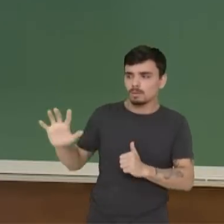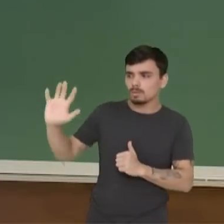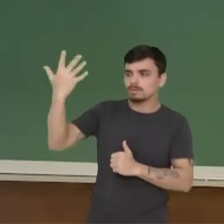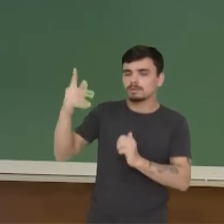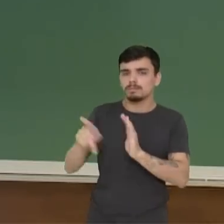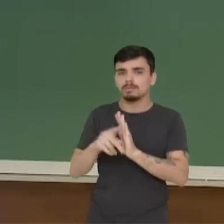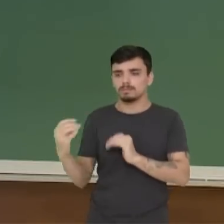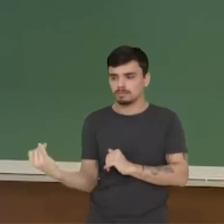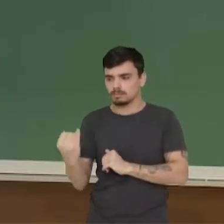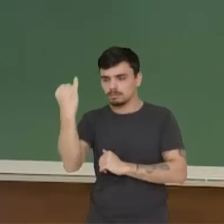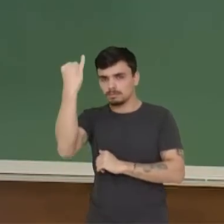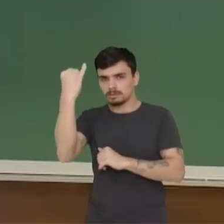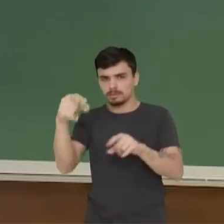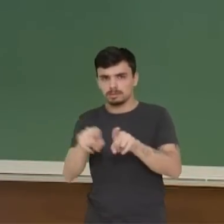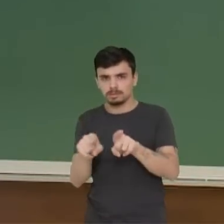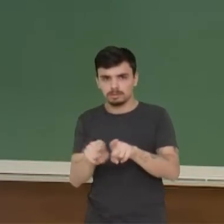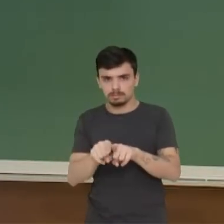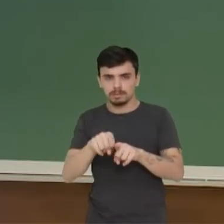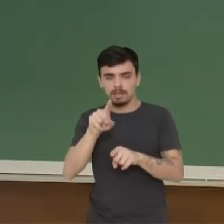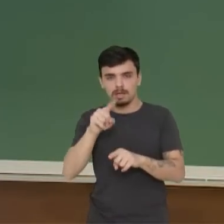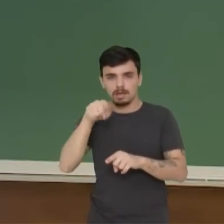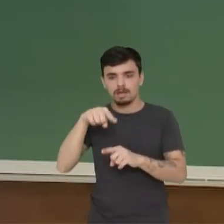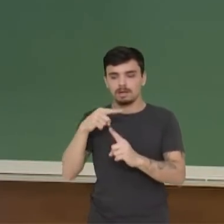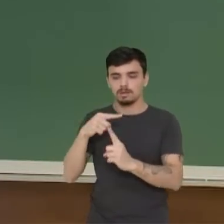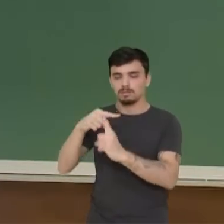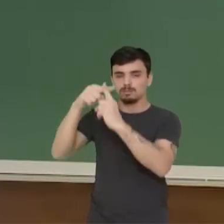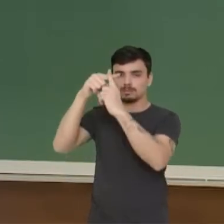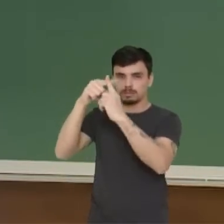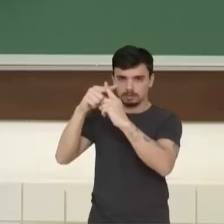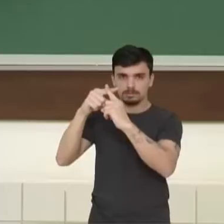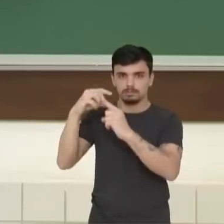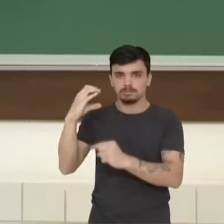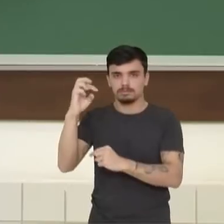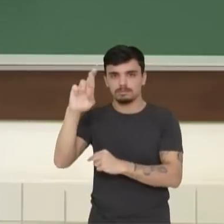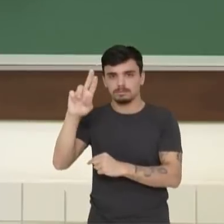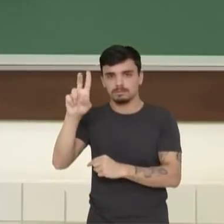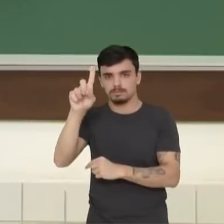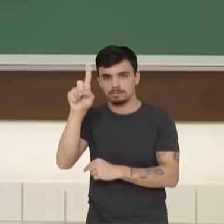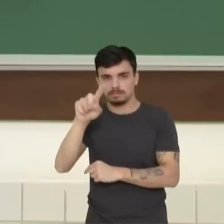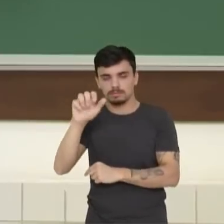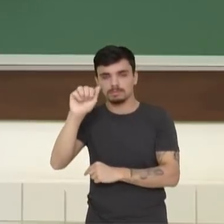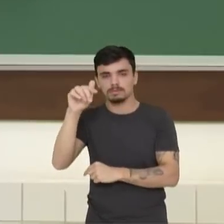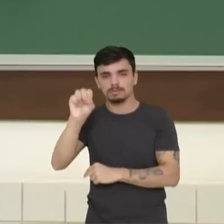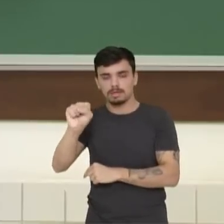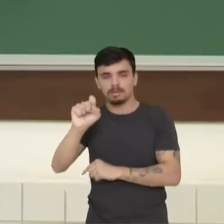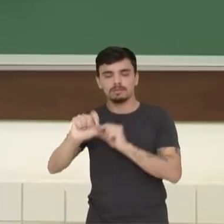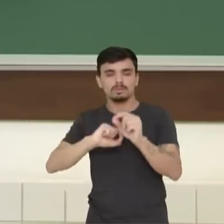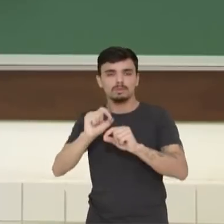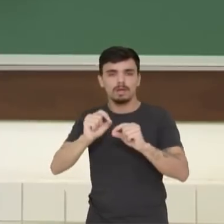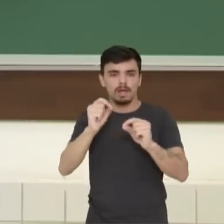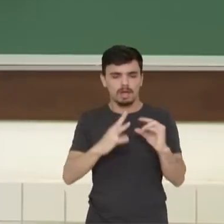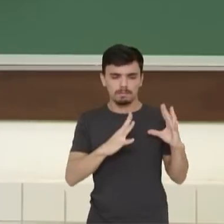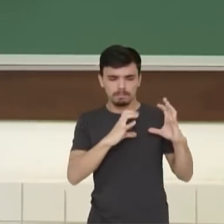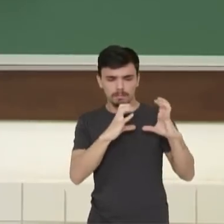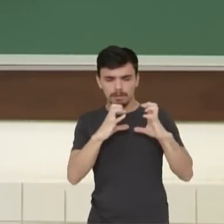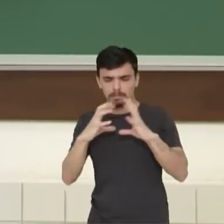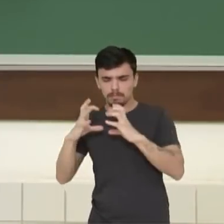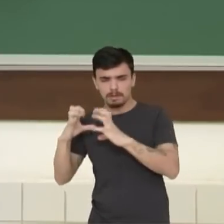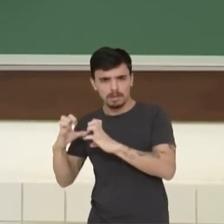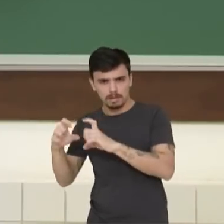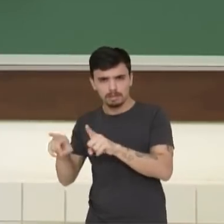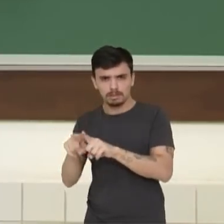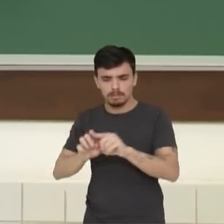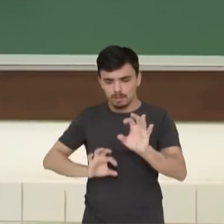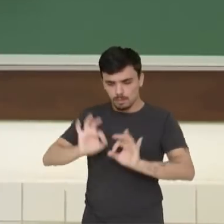acontecimento importante, que são as cruzadas. Basicamente, o que são as cruzadas? Foram conflitos que inicialmente